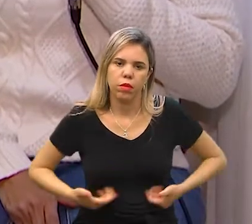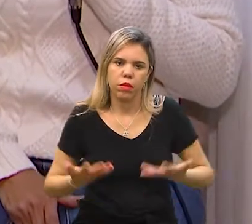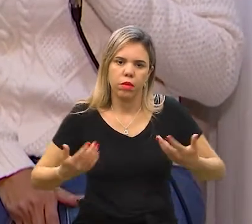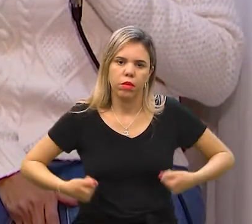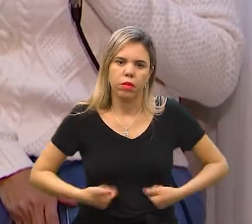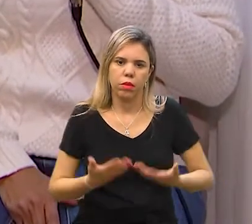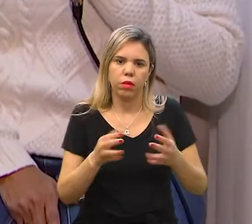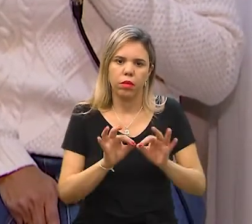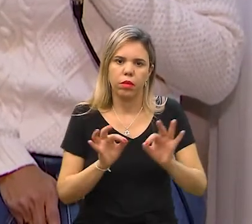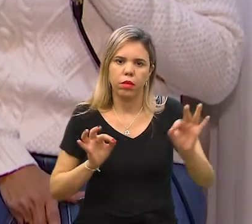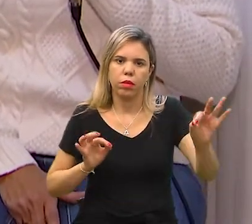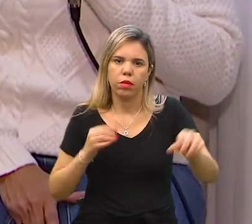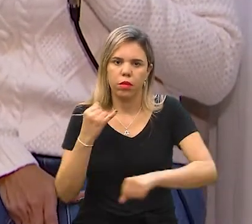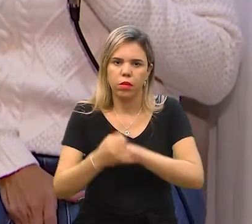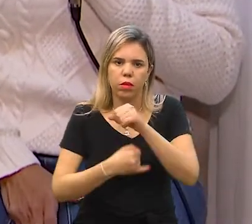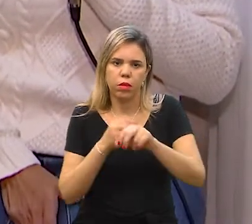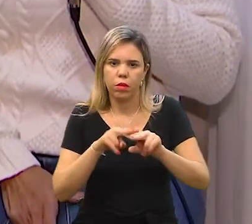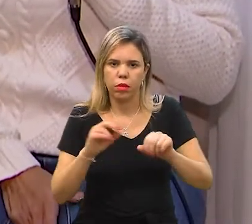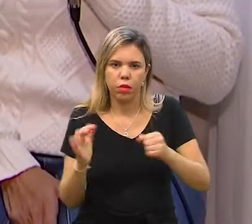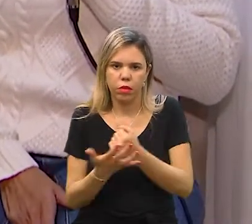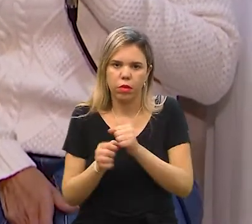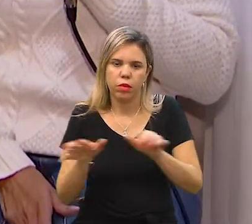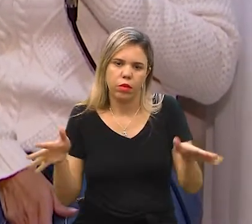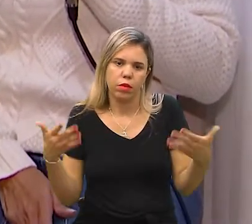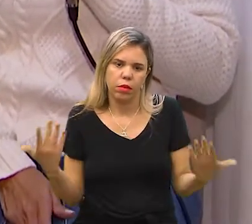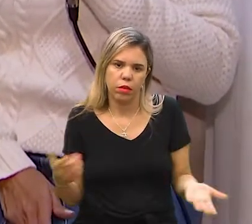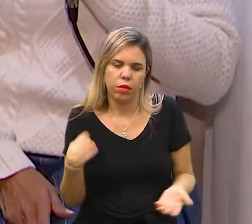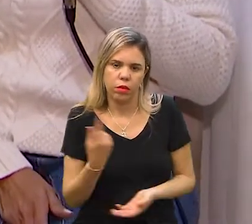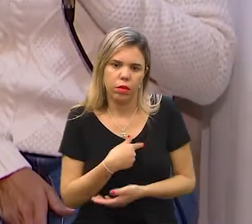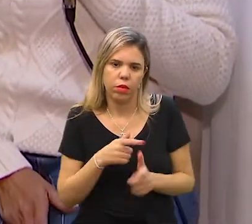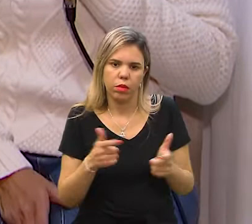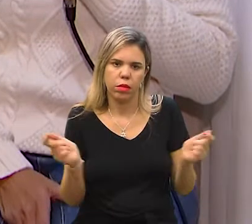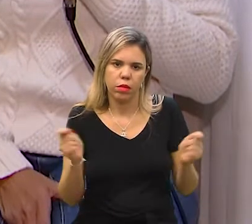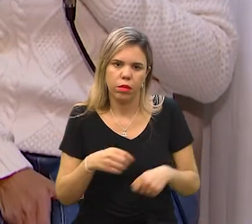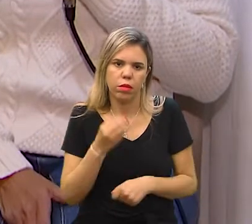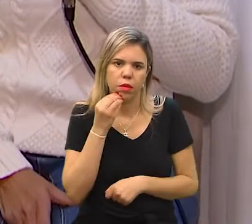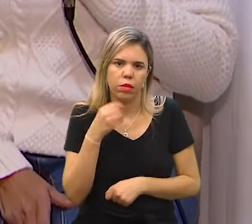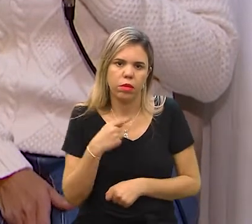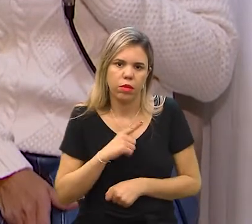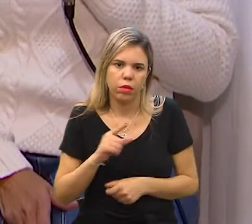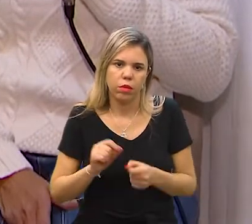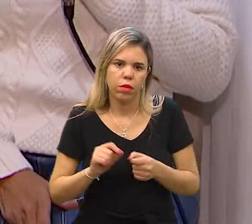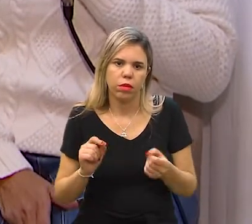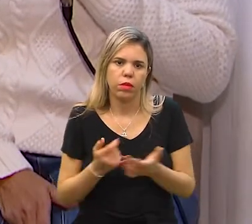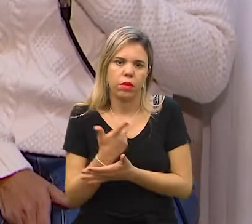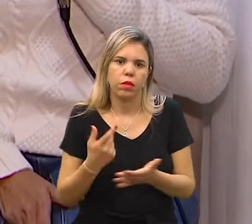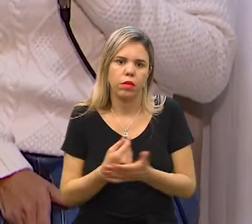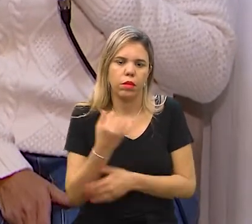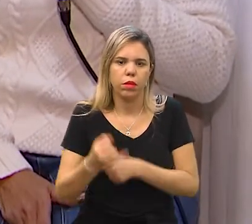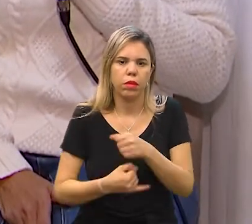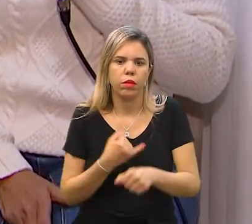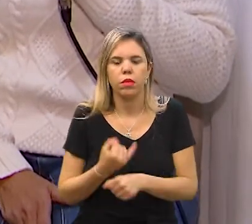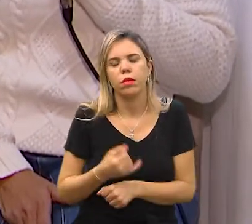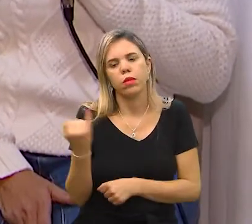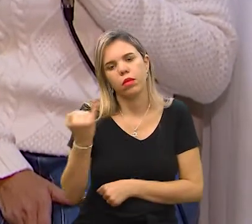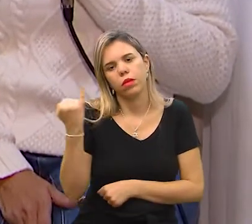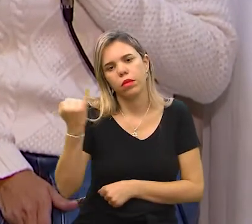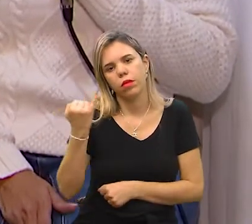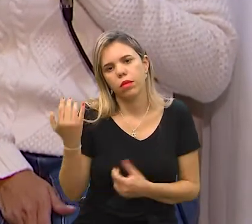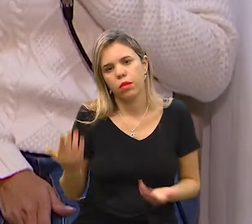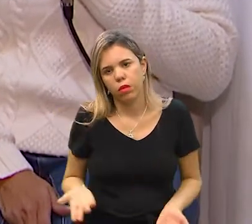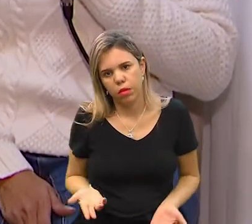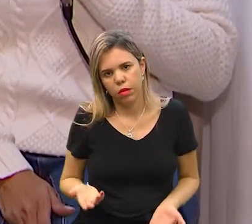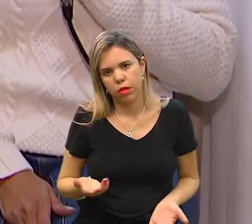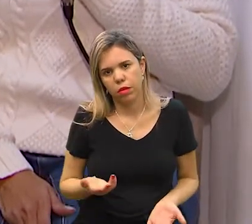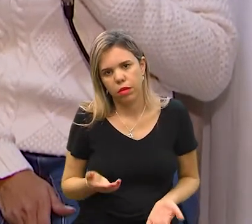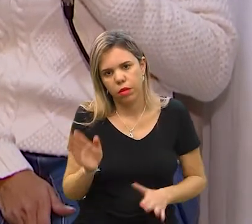à distância, né? Por conta também da pandemia, vai aumentando também as possibilidades da gente fazer os pagamentos digitais, são tão importantes,